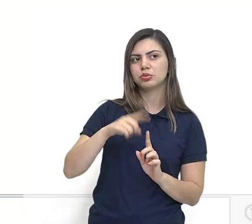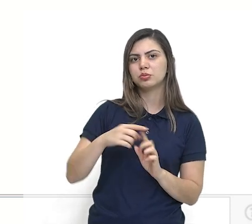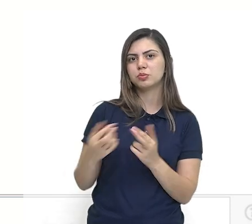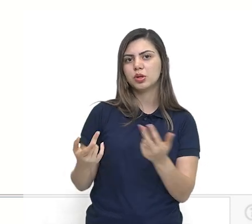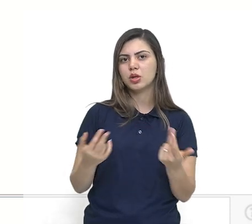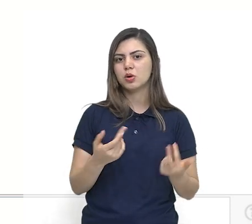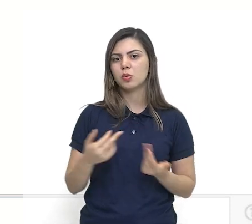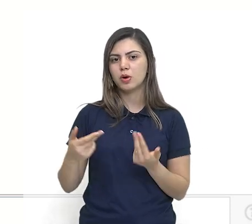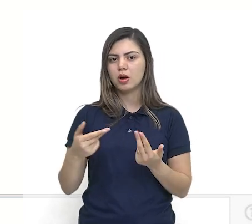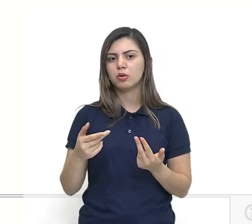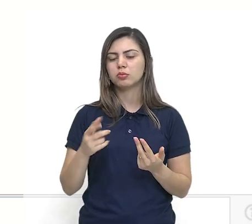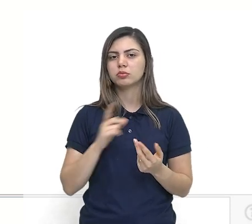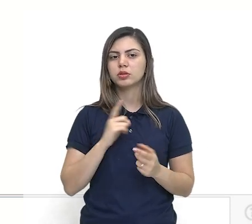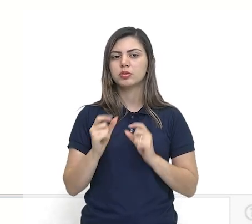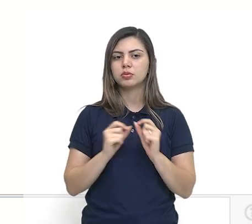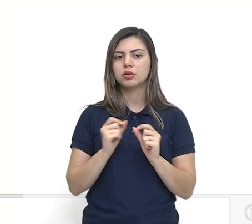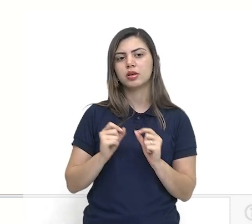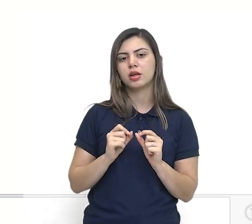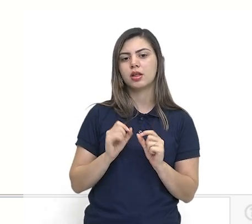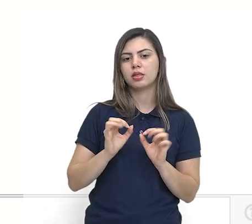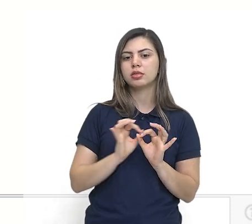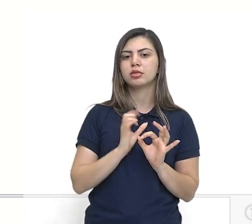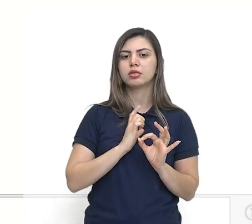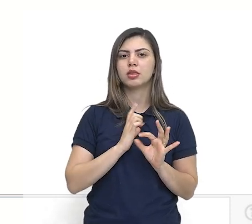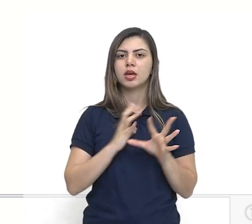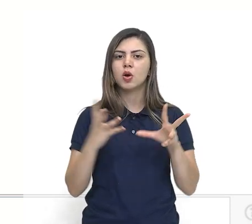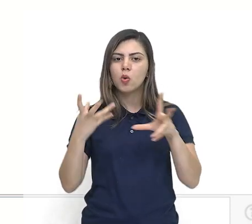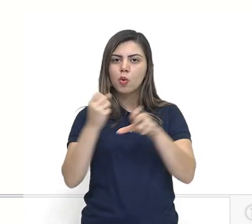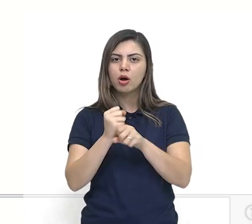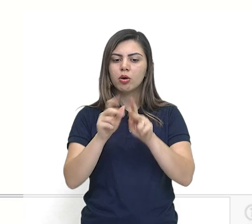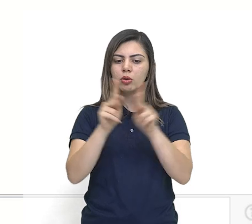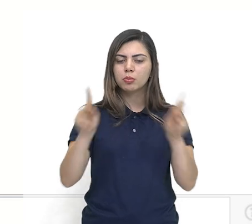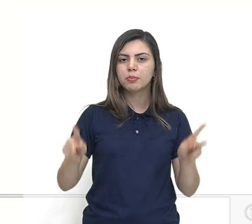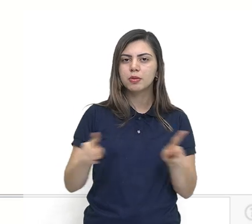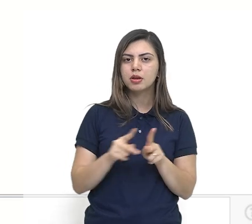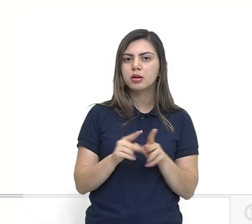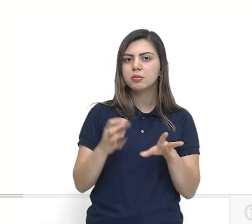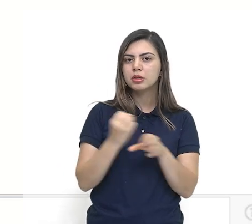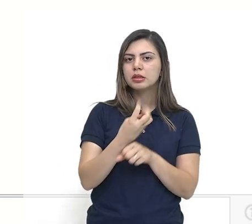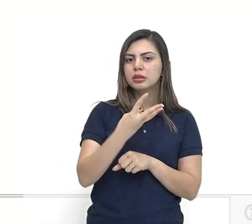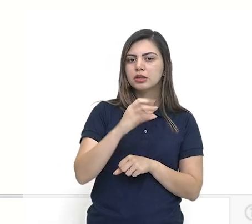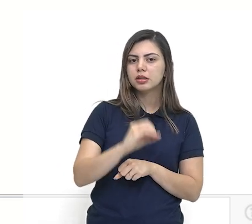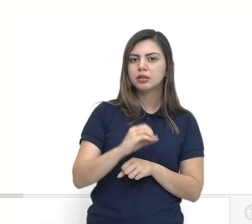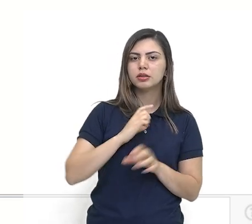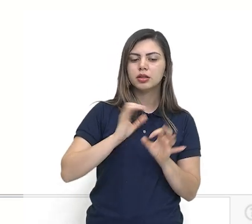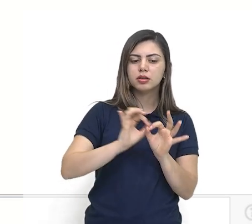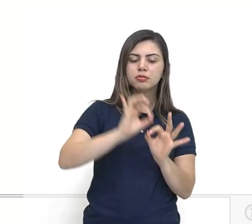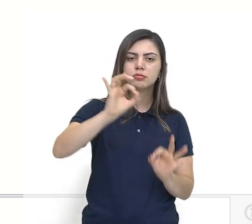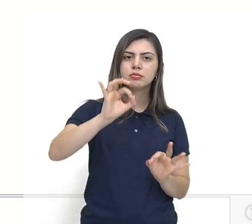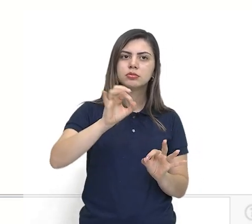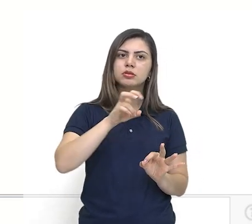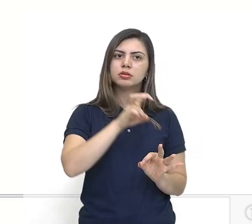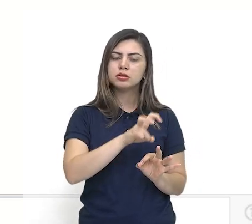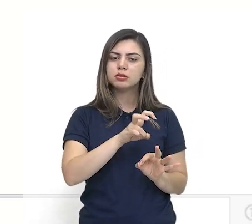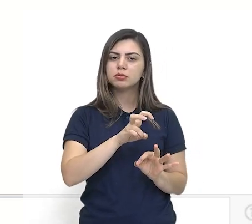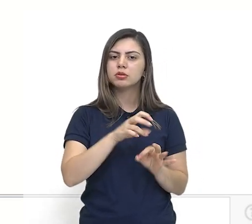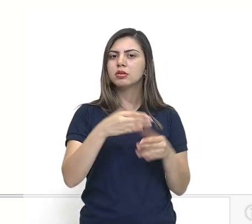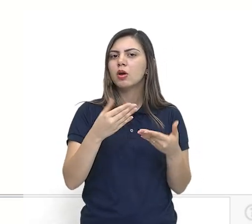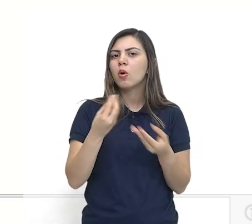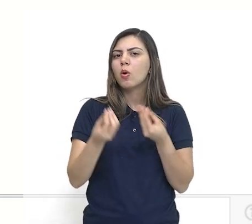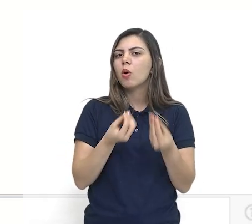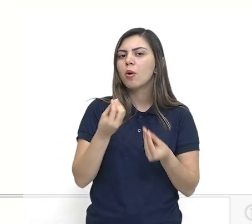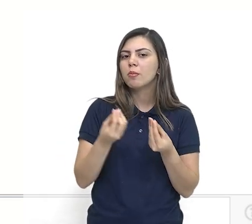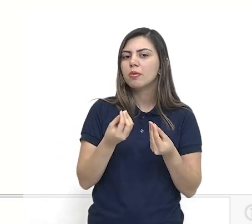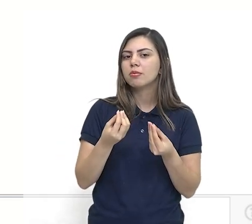O perímetro é 30. O lado é 5. Qual o número de lados dele? Só é dividir 30 por